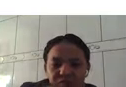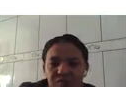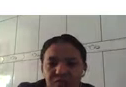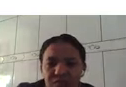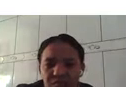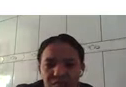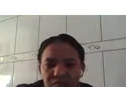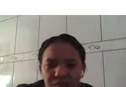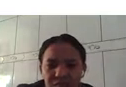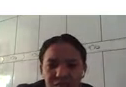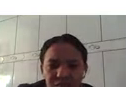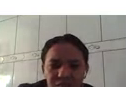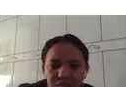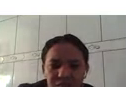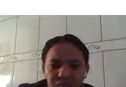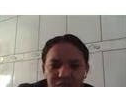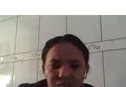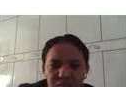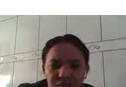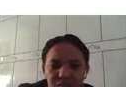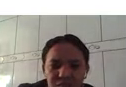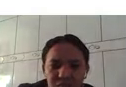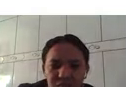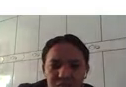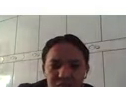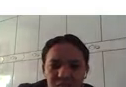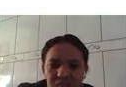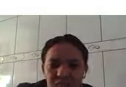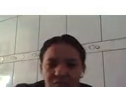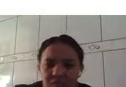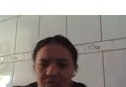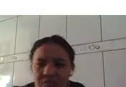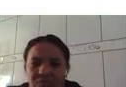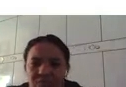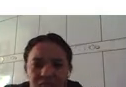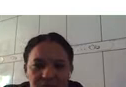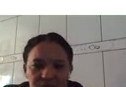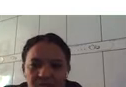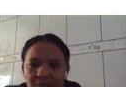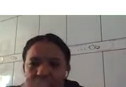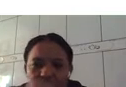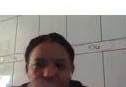mesma telinha. Tá, a TPC, competências também. Emocionais também apareceu agora.